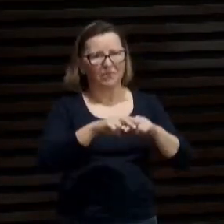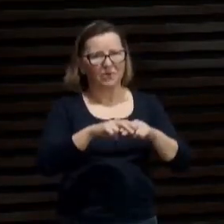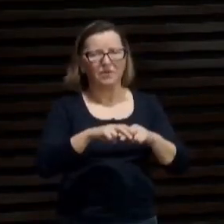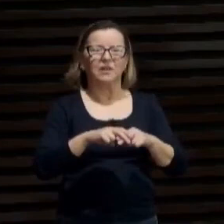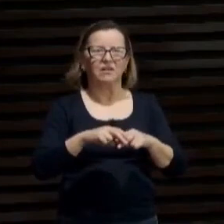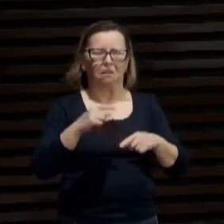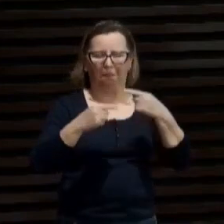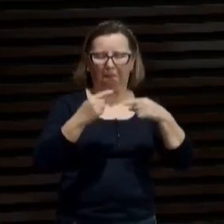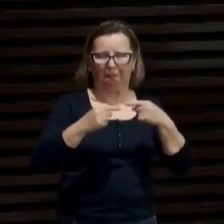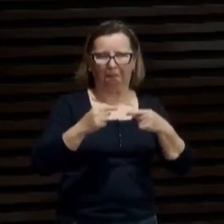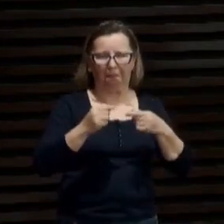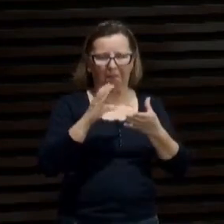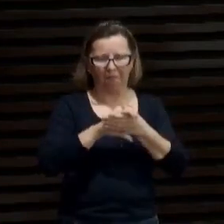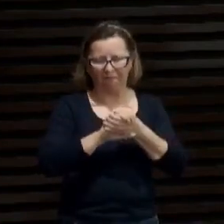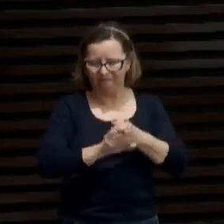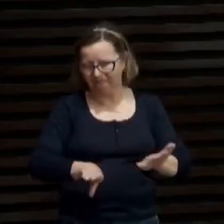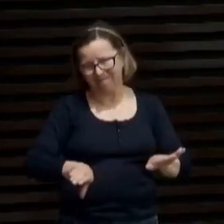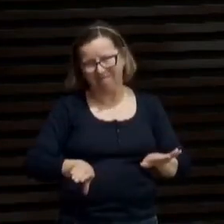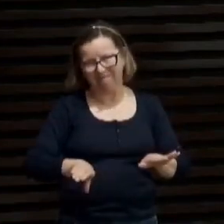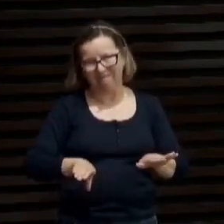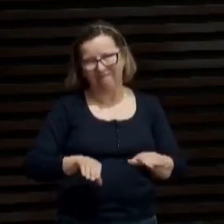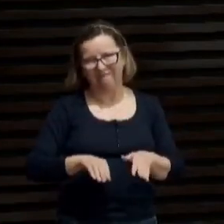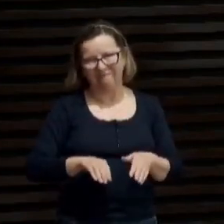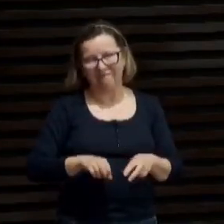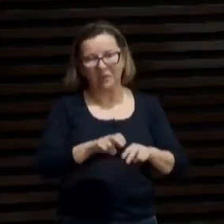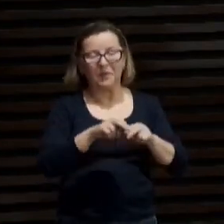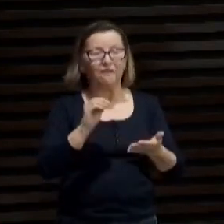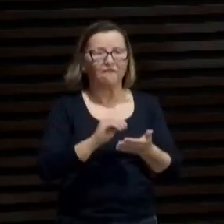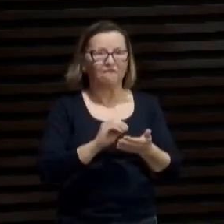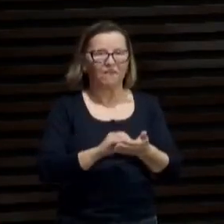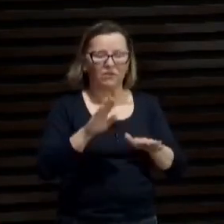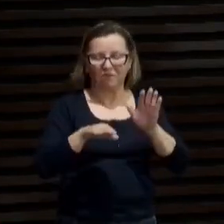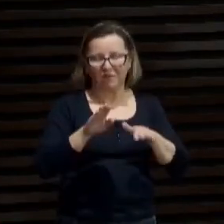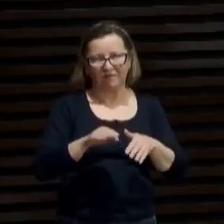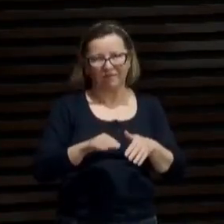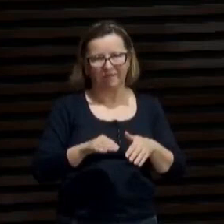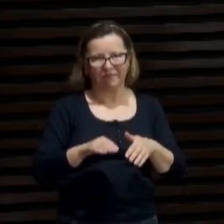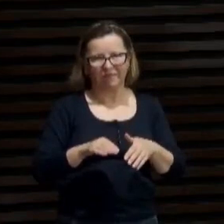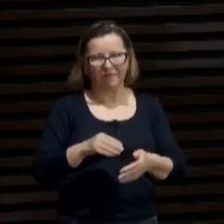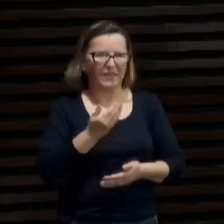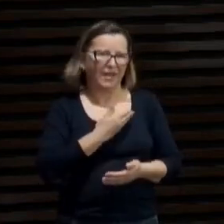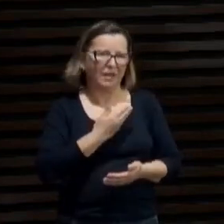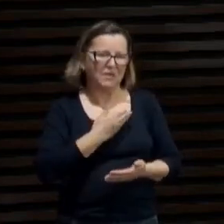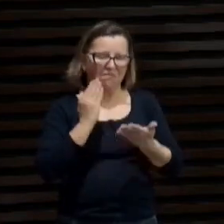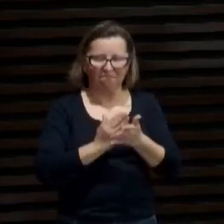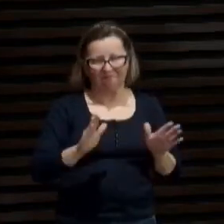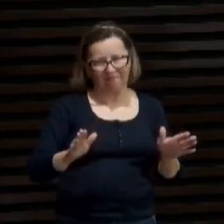Quantos relacionamentos não acabaram por causa da falta de moderação? Quantas amizades terminaram por causa